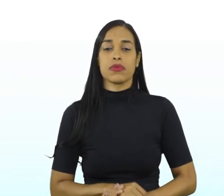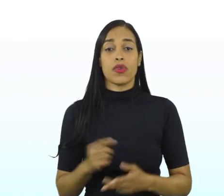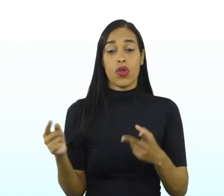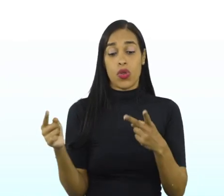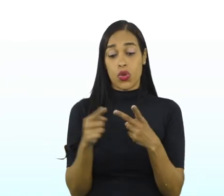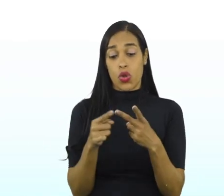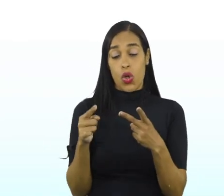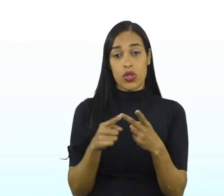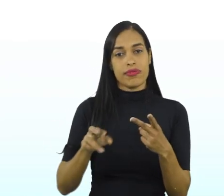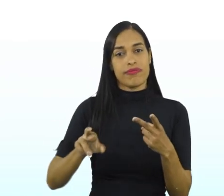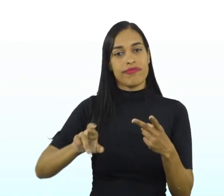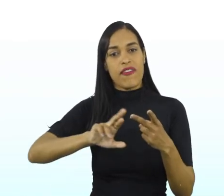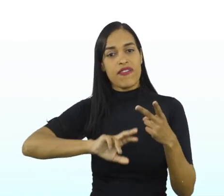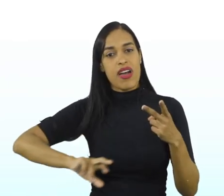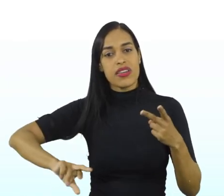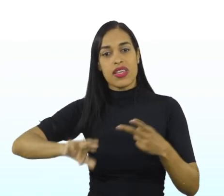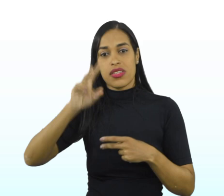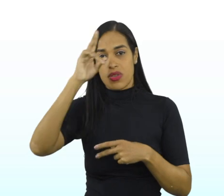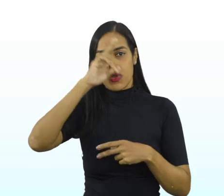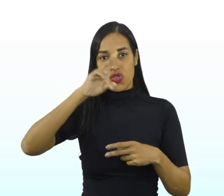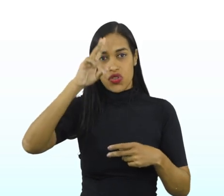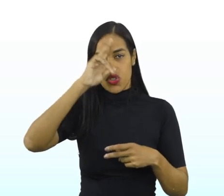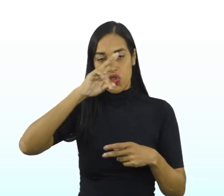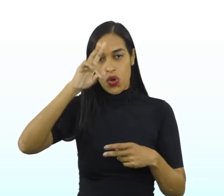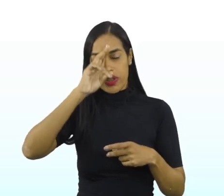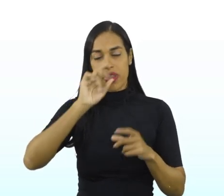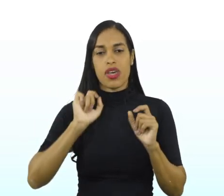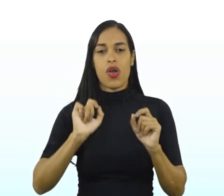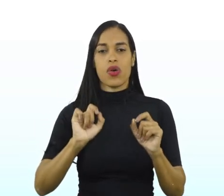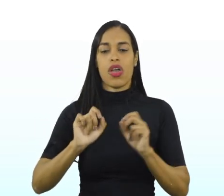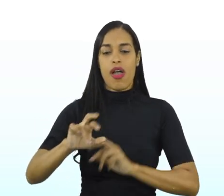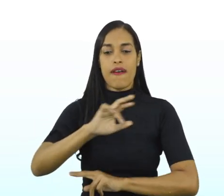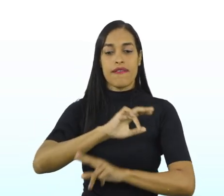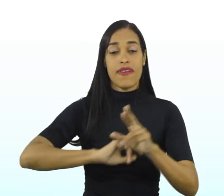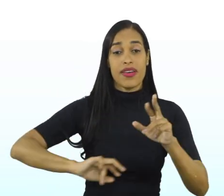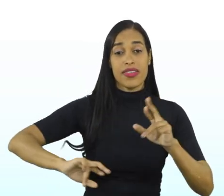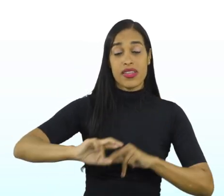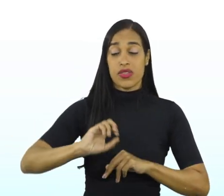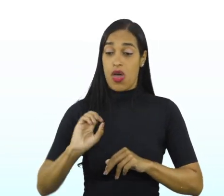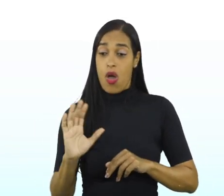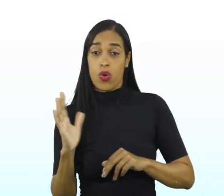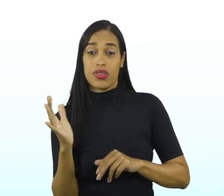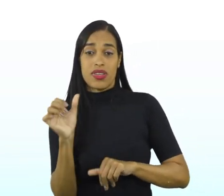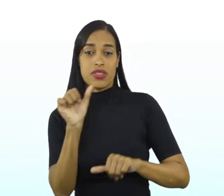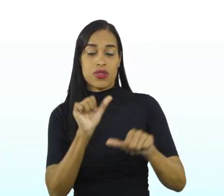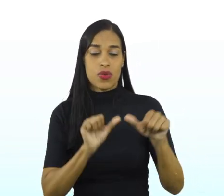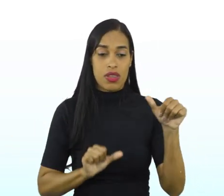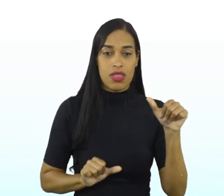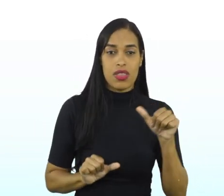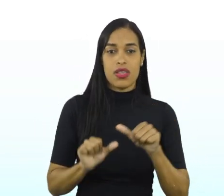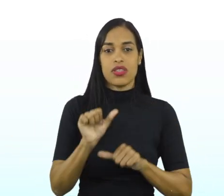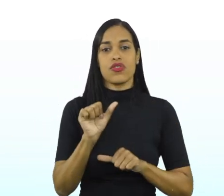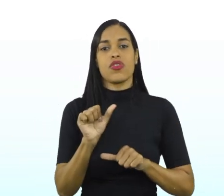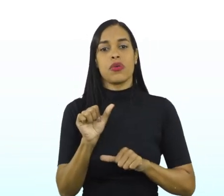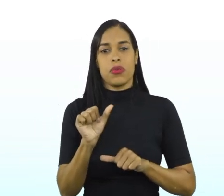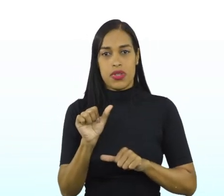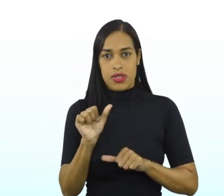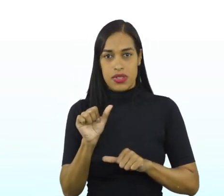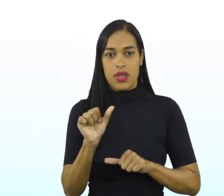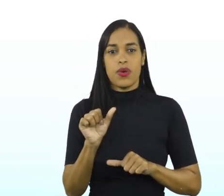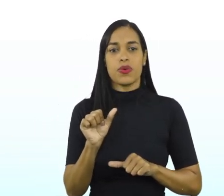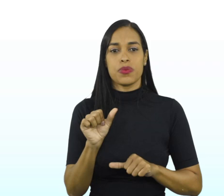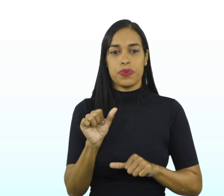A variação histórica ou diacrônica, falamos que é exatamente a variação que ela ocorre com a transformação,